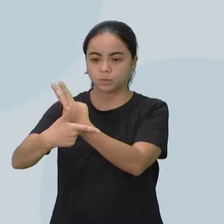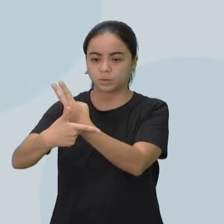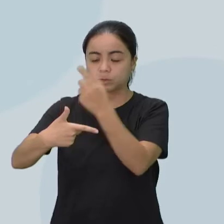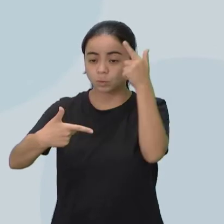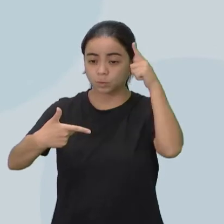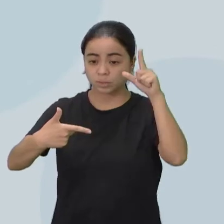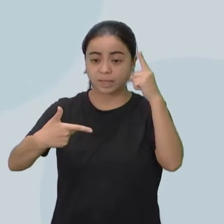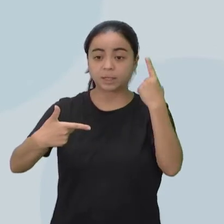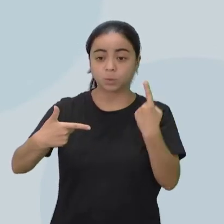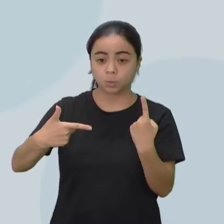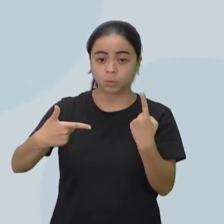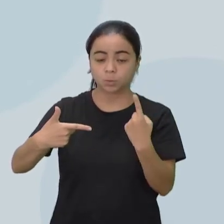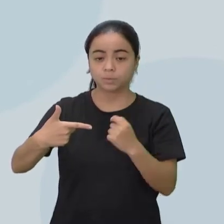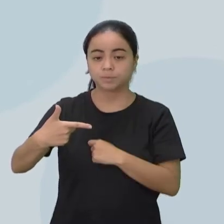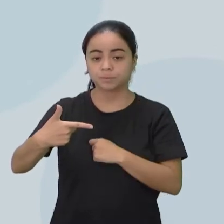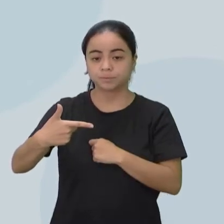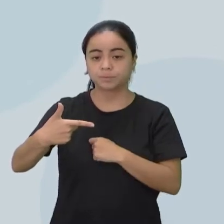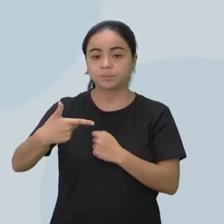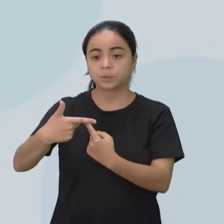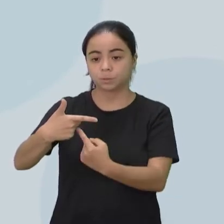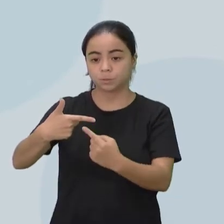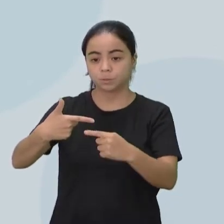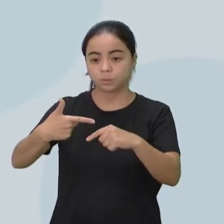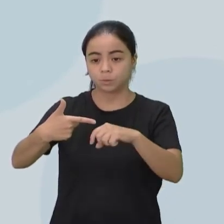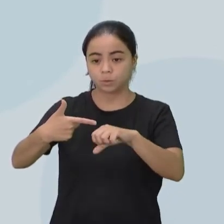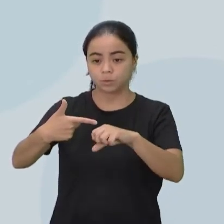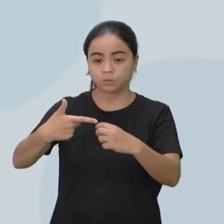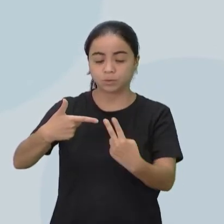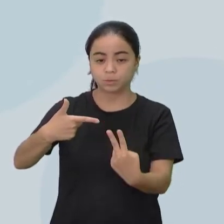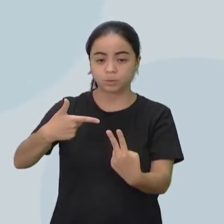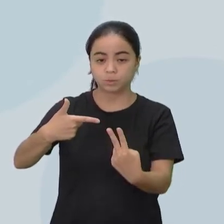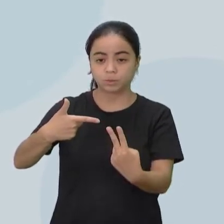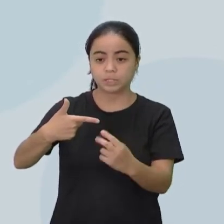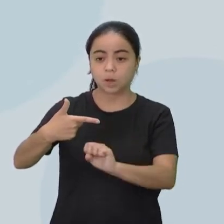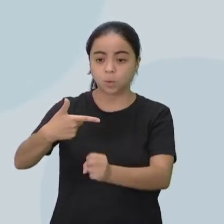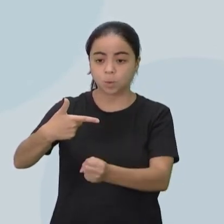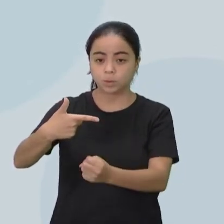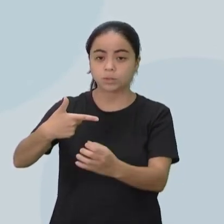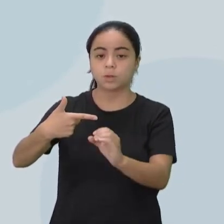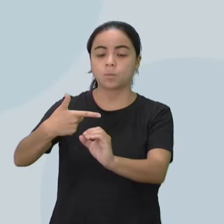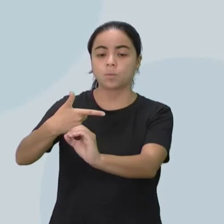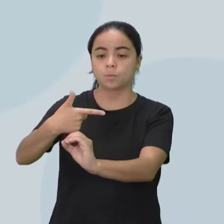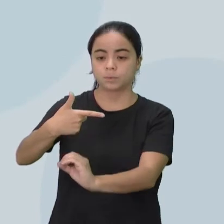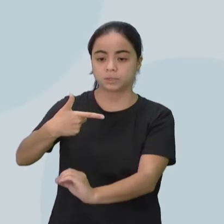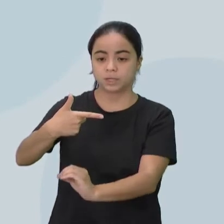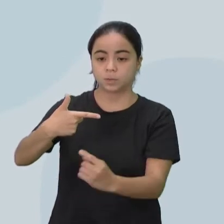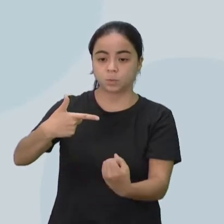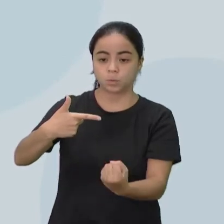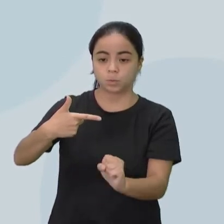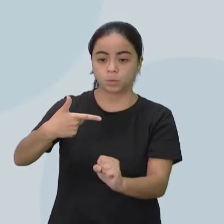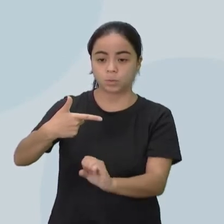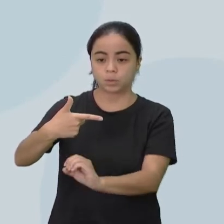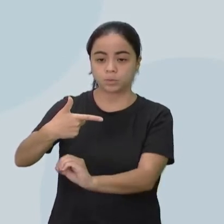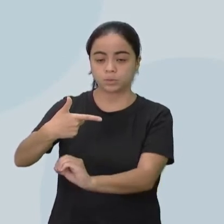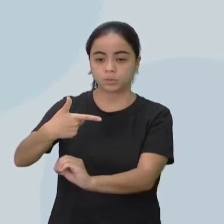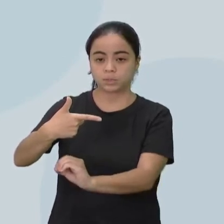Uma vez, né? Para 192 sobra um 8. Abaixo 0 aqui, né? O